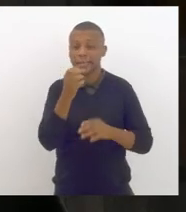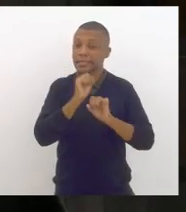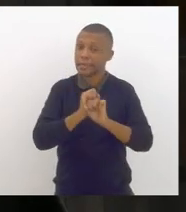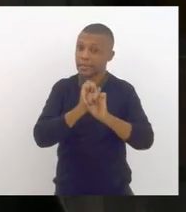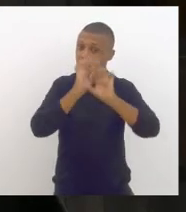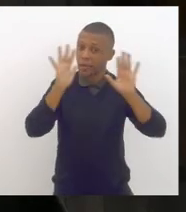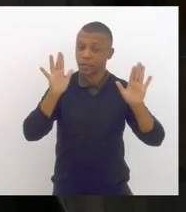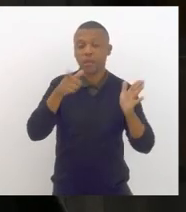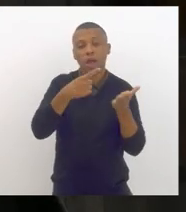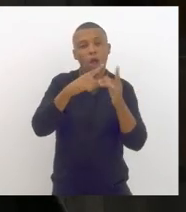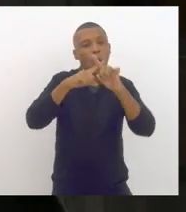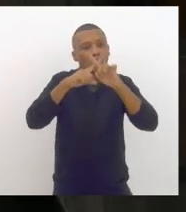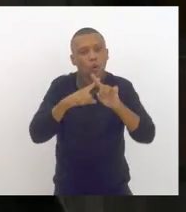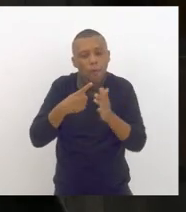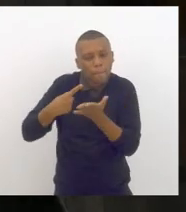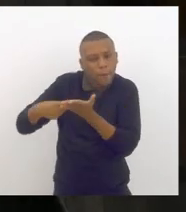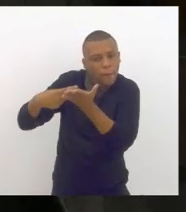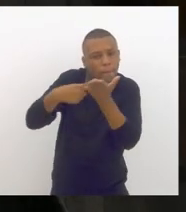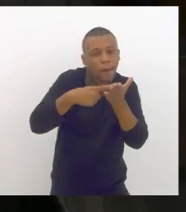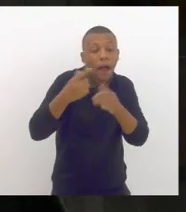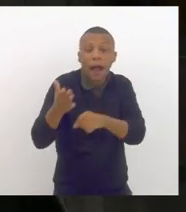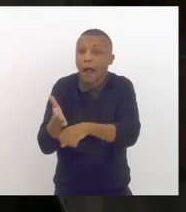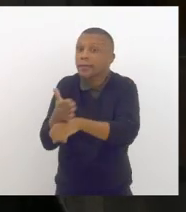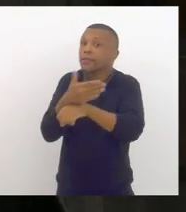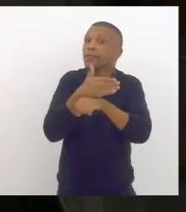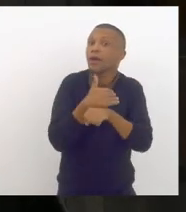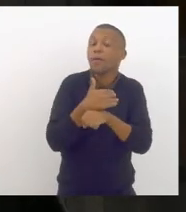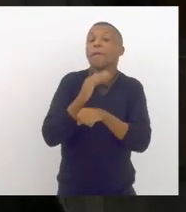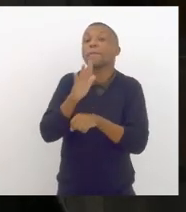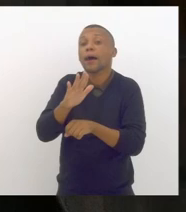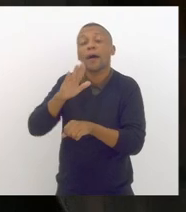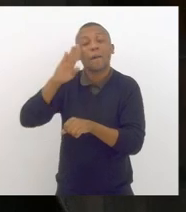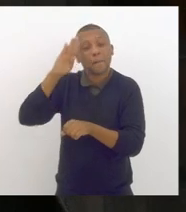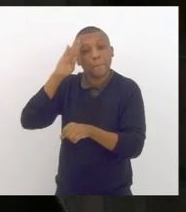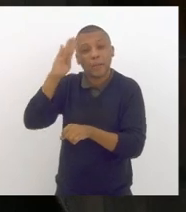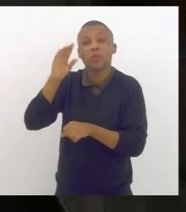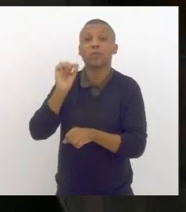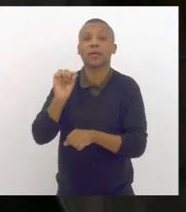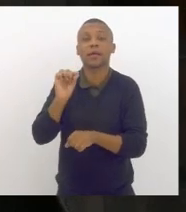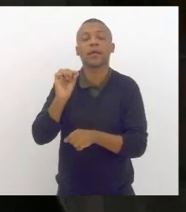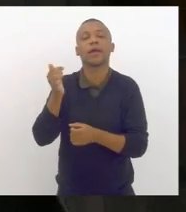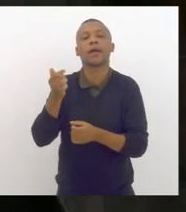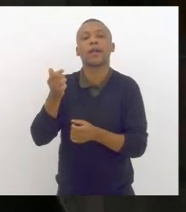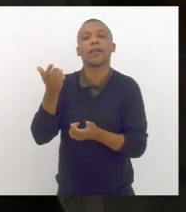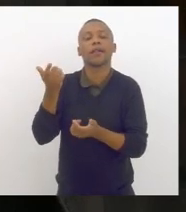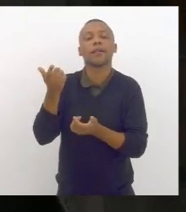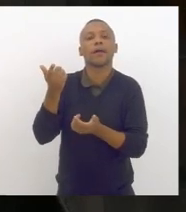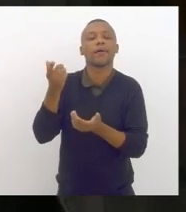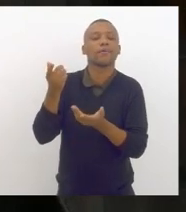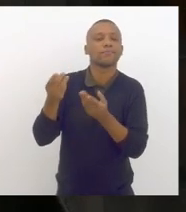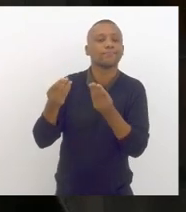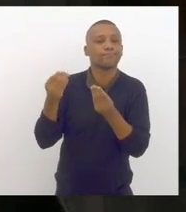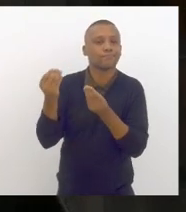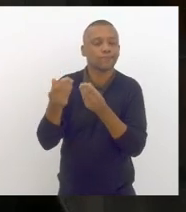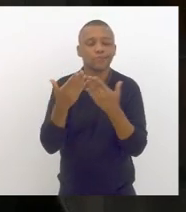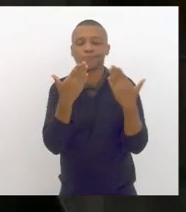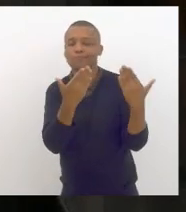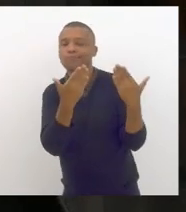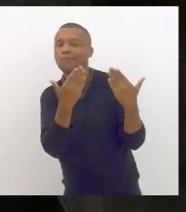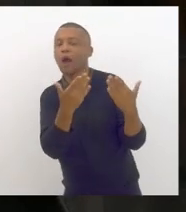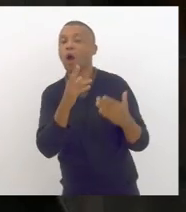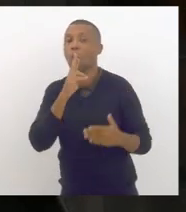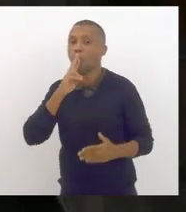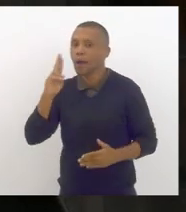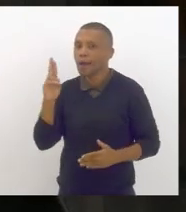de cartas marcadas jogo de antecipado para a priori a priori desconhecer o resultado eleitoral e